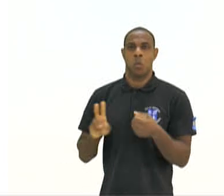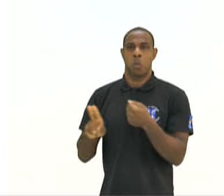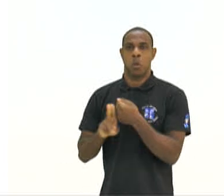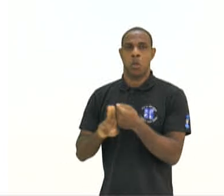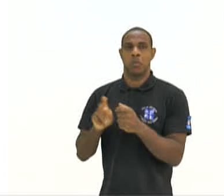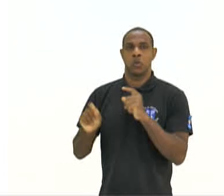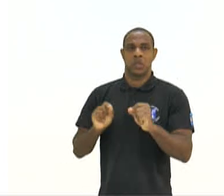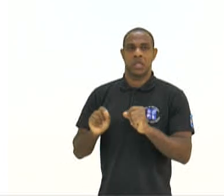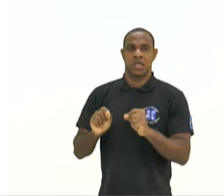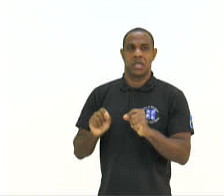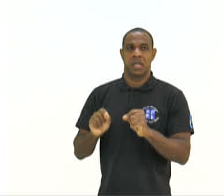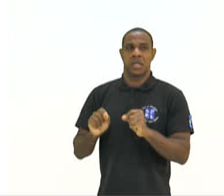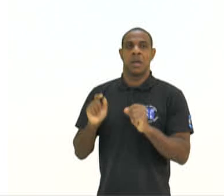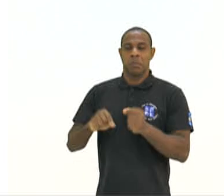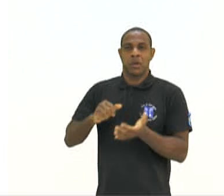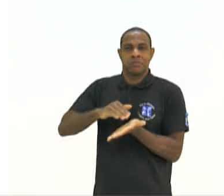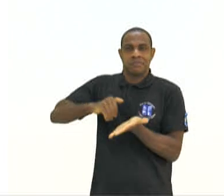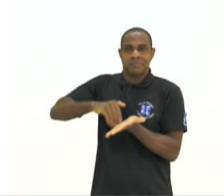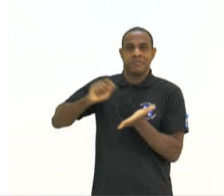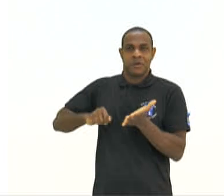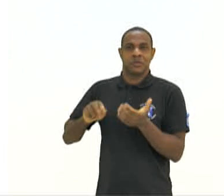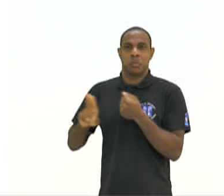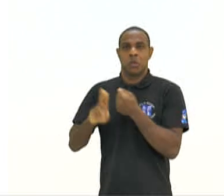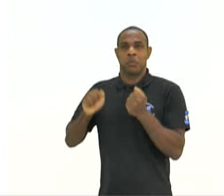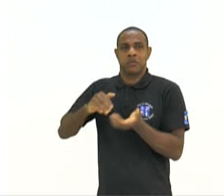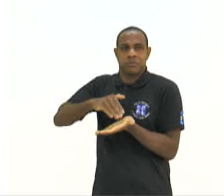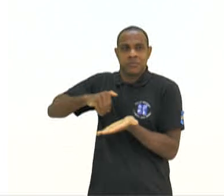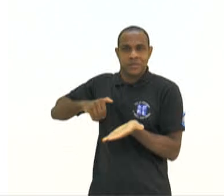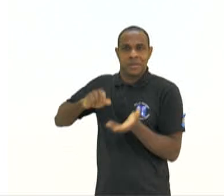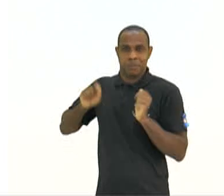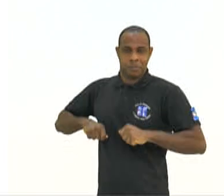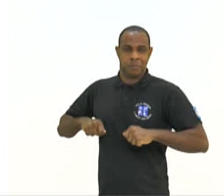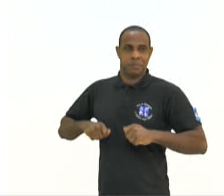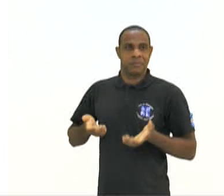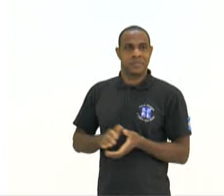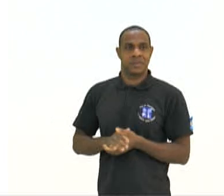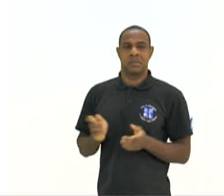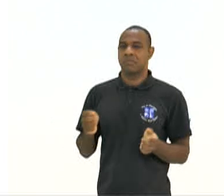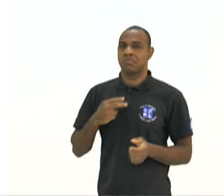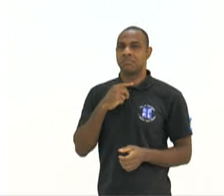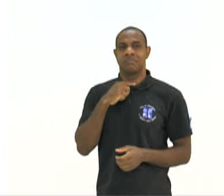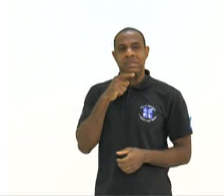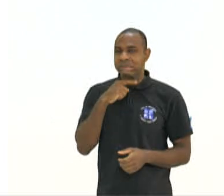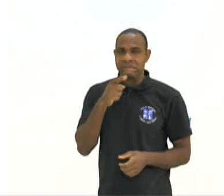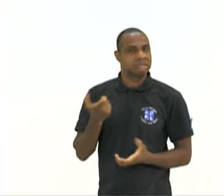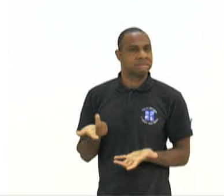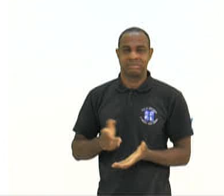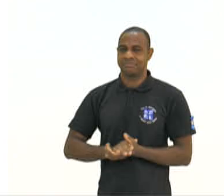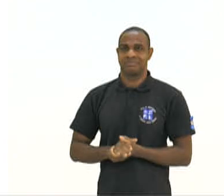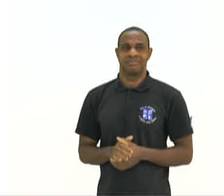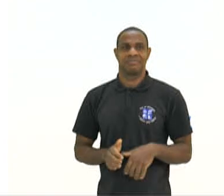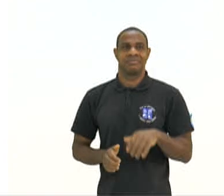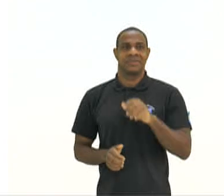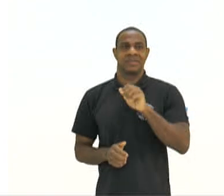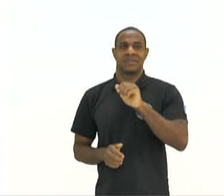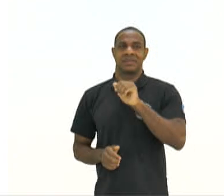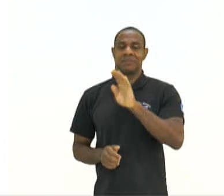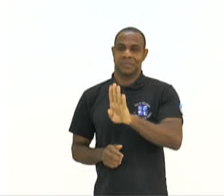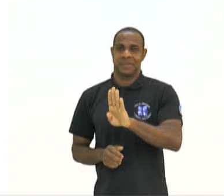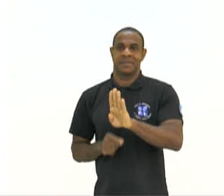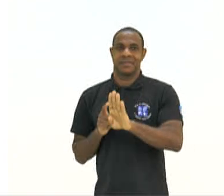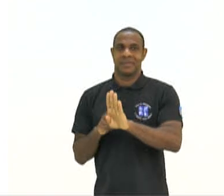relativo pode ser omitido? No, it can't. Por que que ele não pode ser omitido? Porque o qual ele